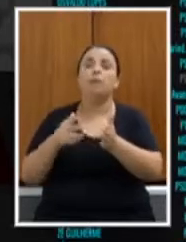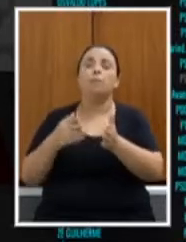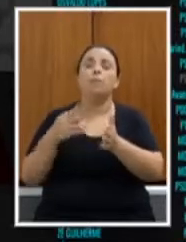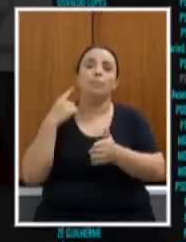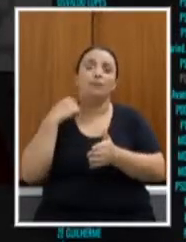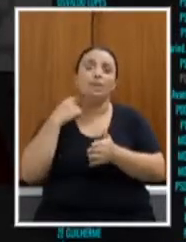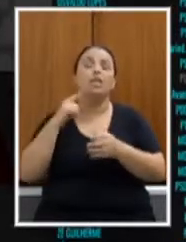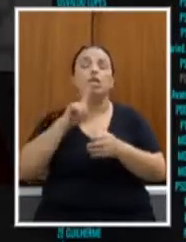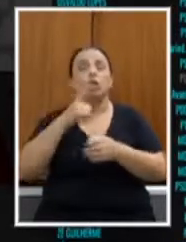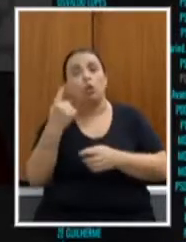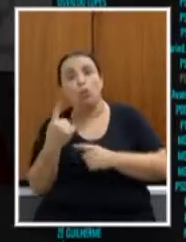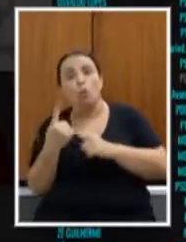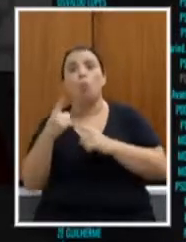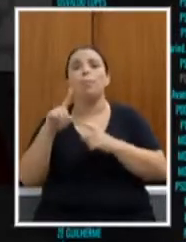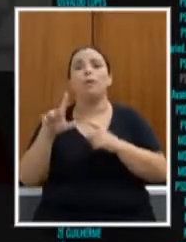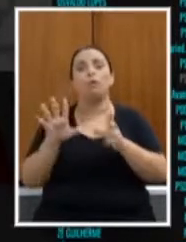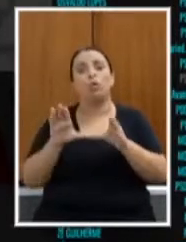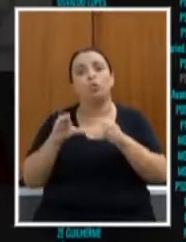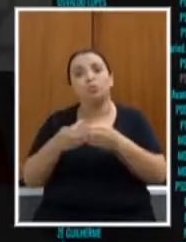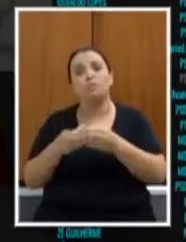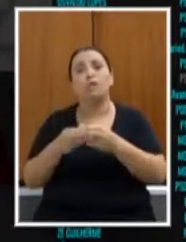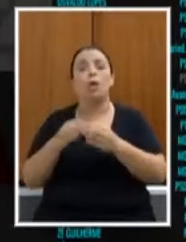desculpe. Isso então é